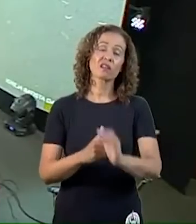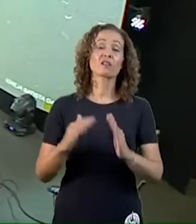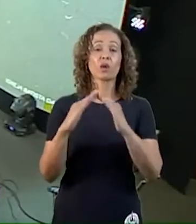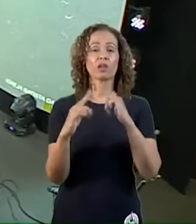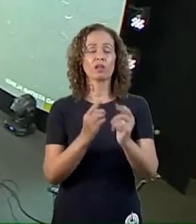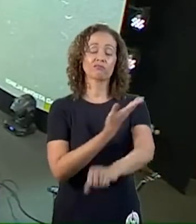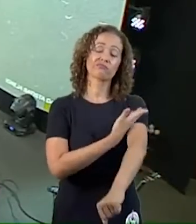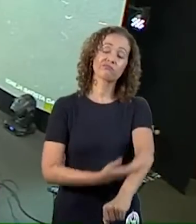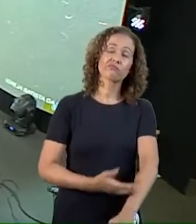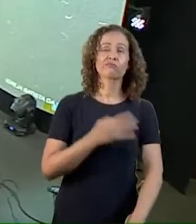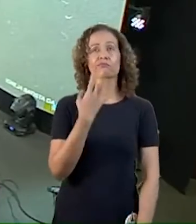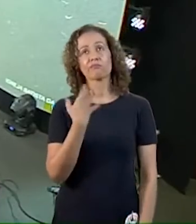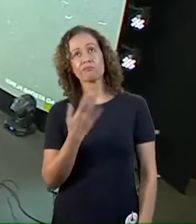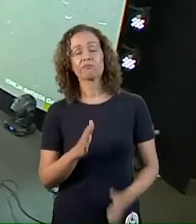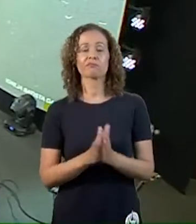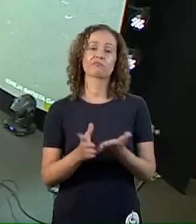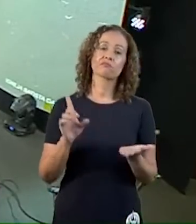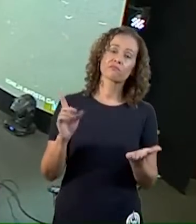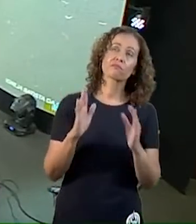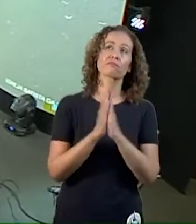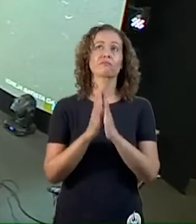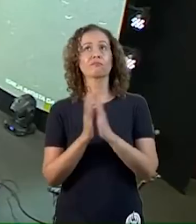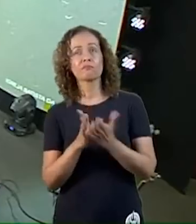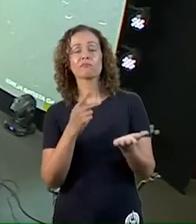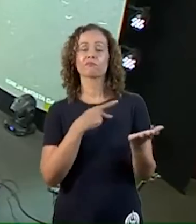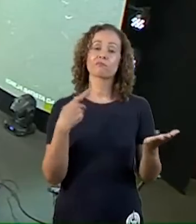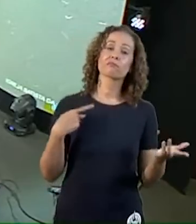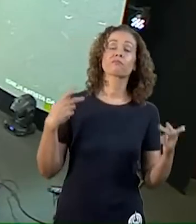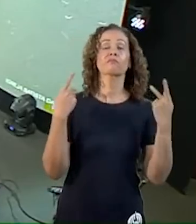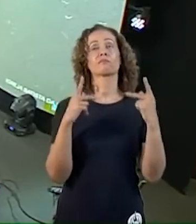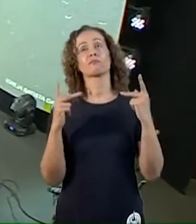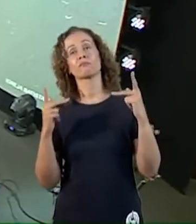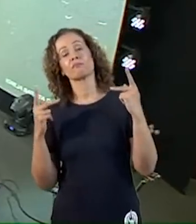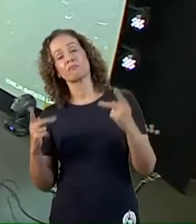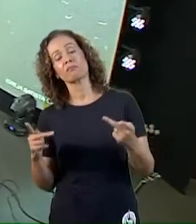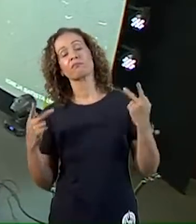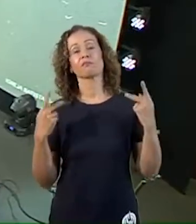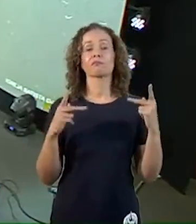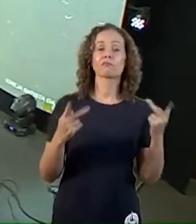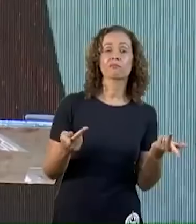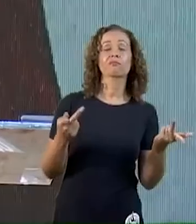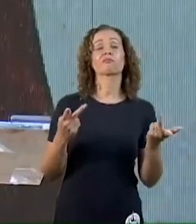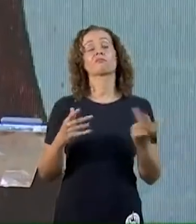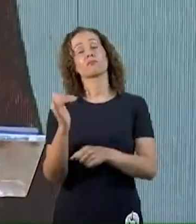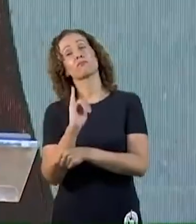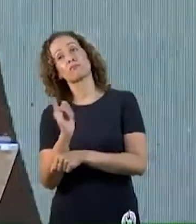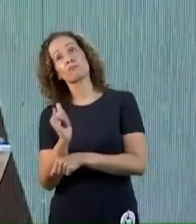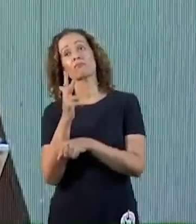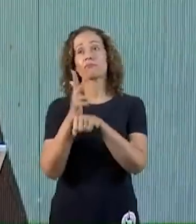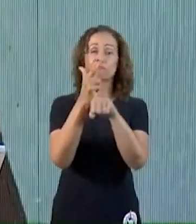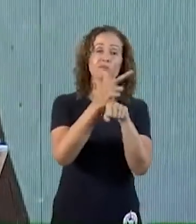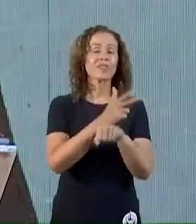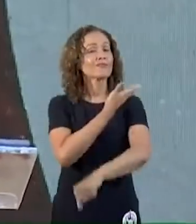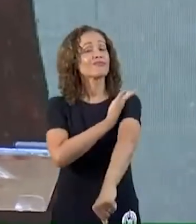com corinho, com bíblia, com oração, com pastor, com pregação, com ver vídeo de pregação no YouTube. Deixa eu explicar uma coisa para o